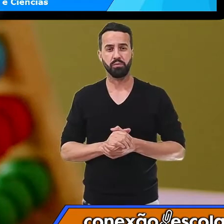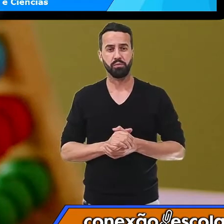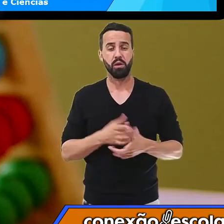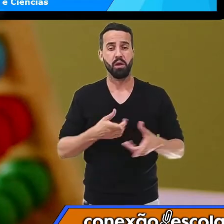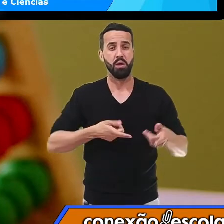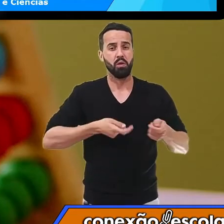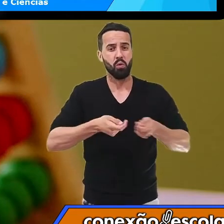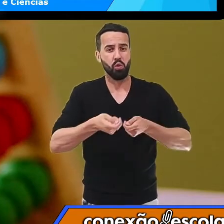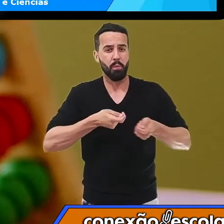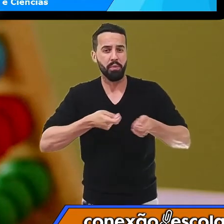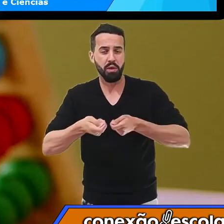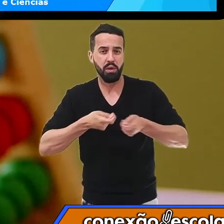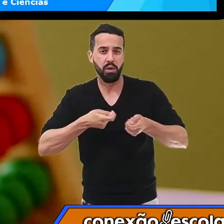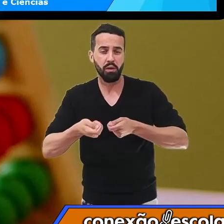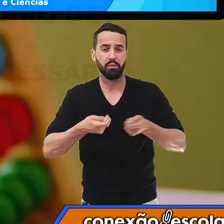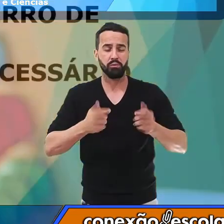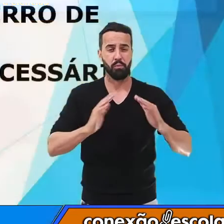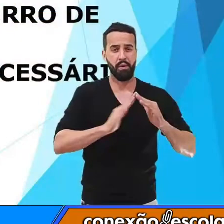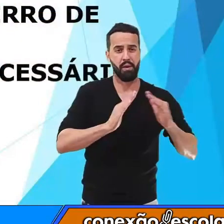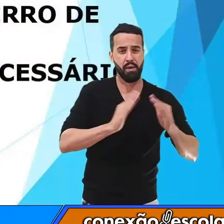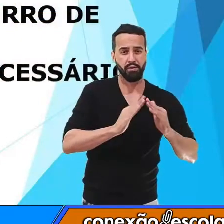economia doméstica, sustentabilidade,